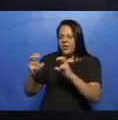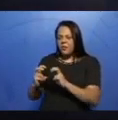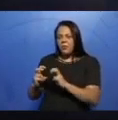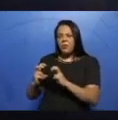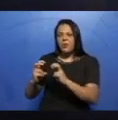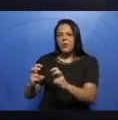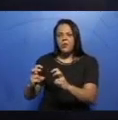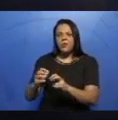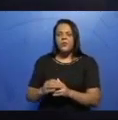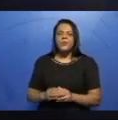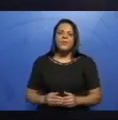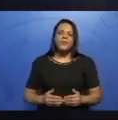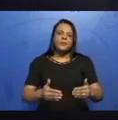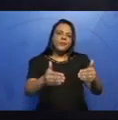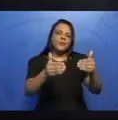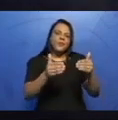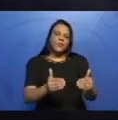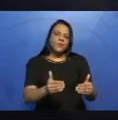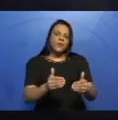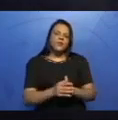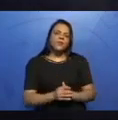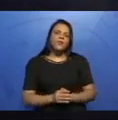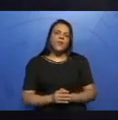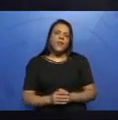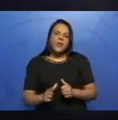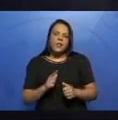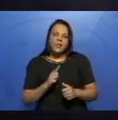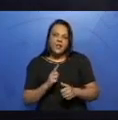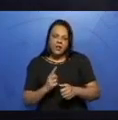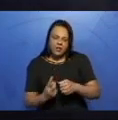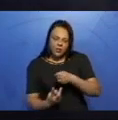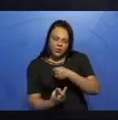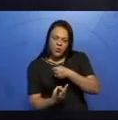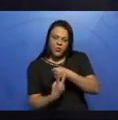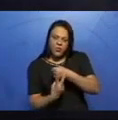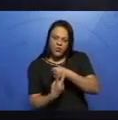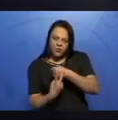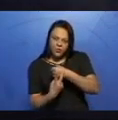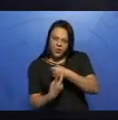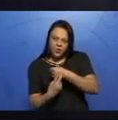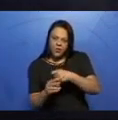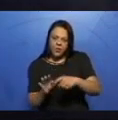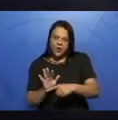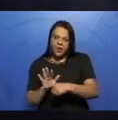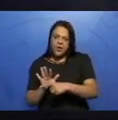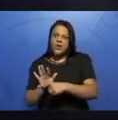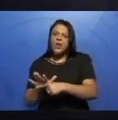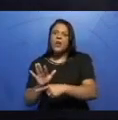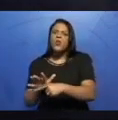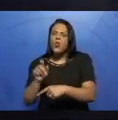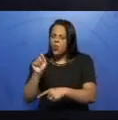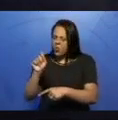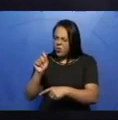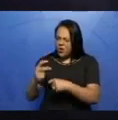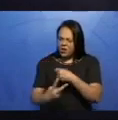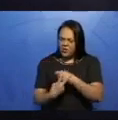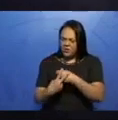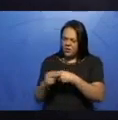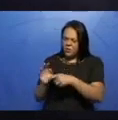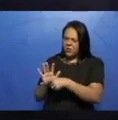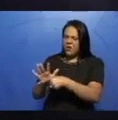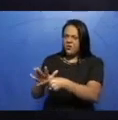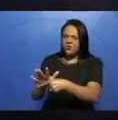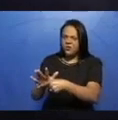No nosso quarto recurso, verbos auxiliares do tipo. O que são verbos auxiliares? O próprio nome